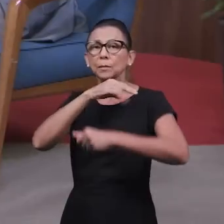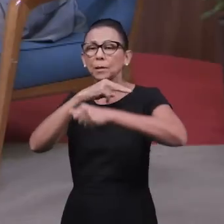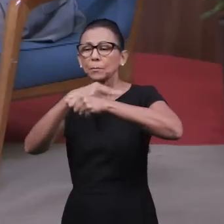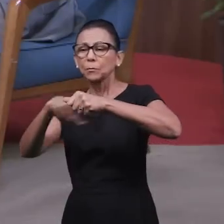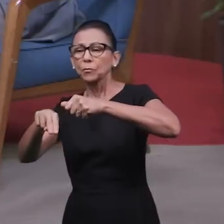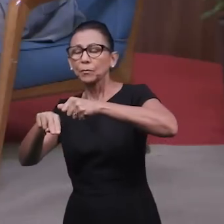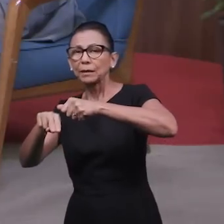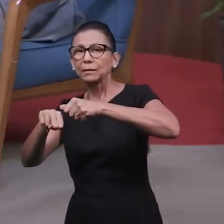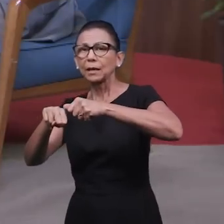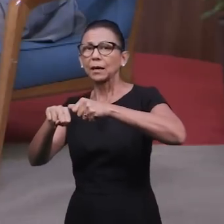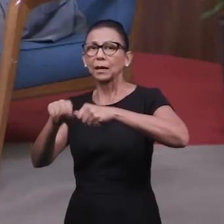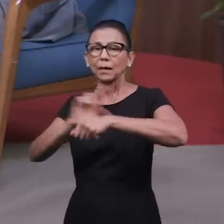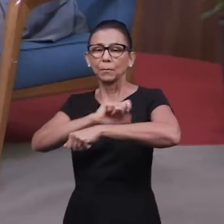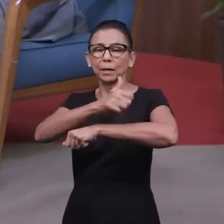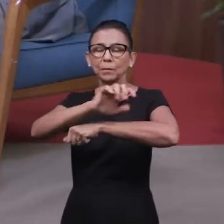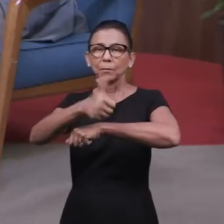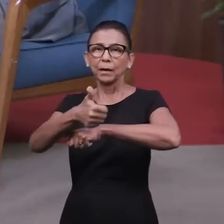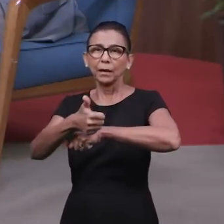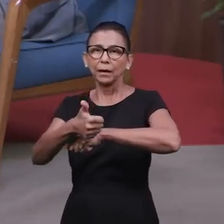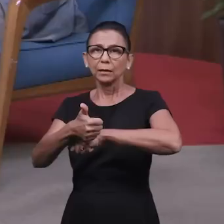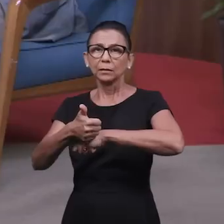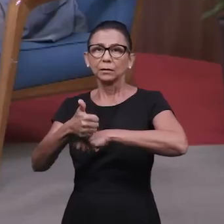O recurso, né? E tudo.